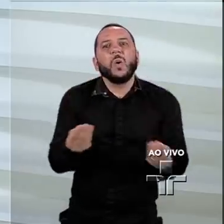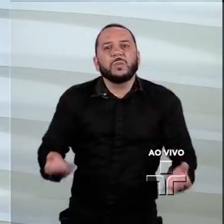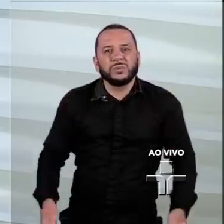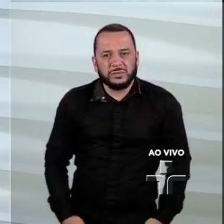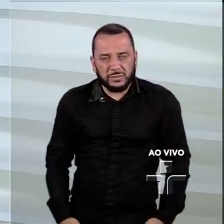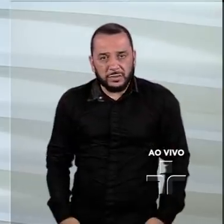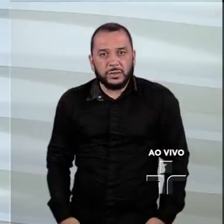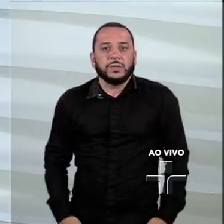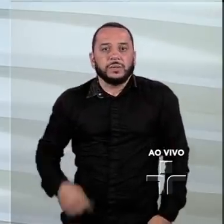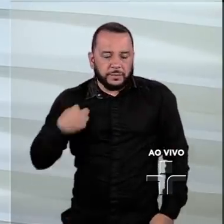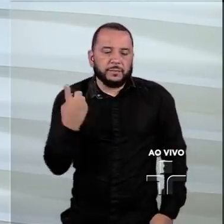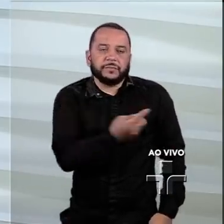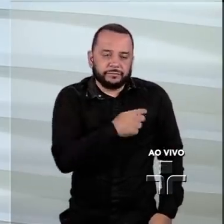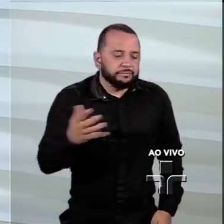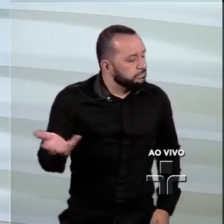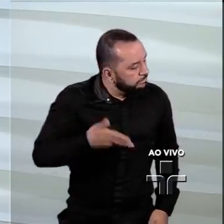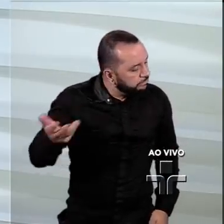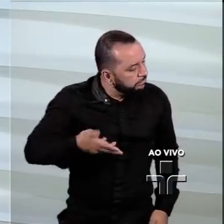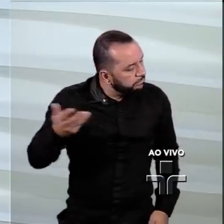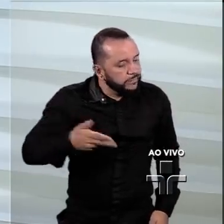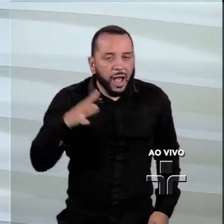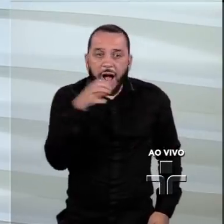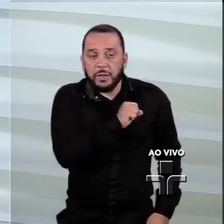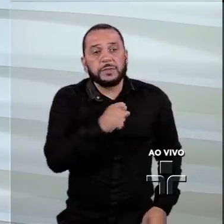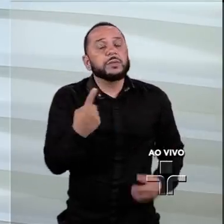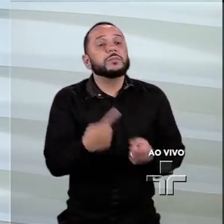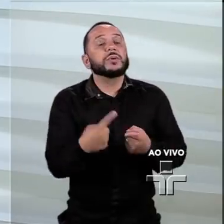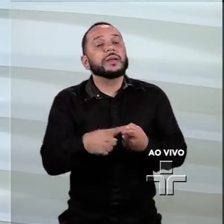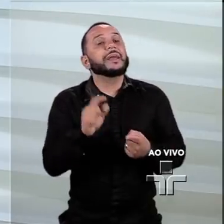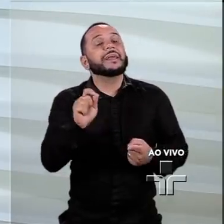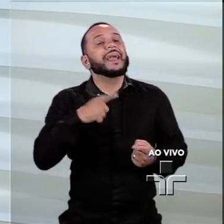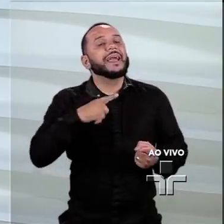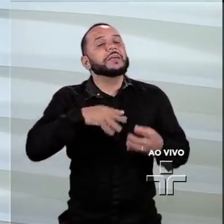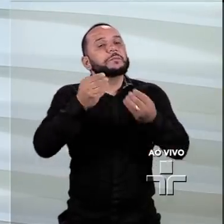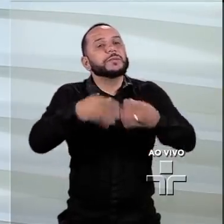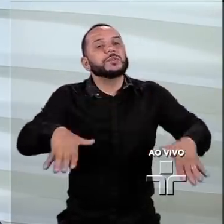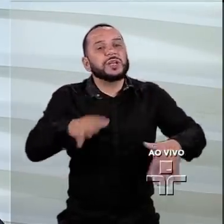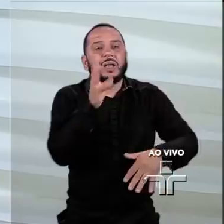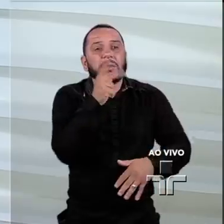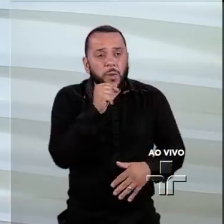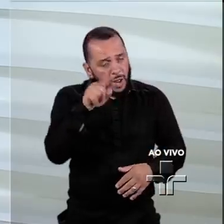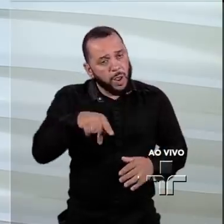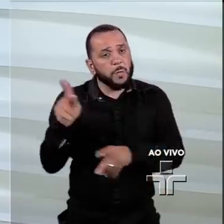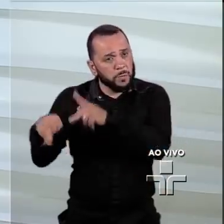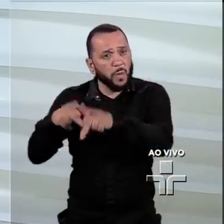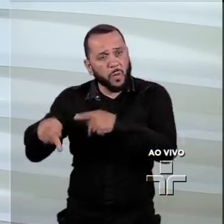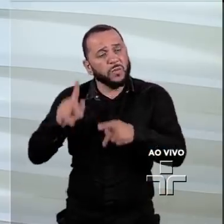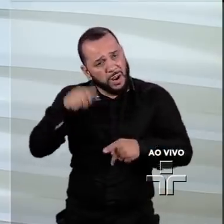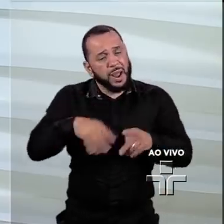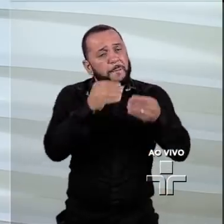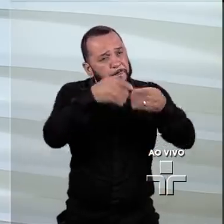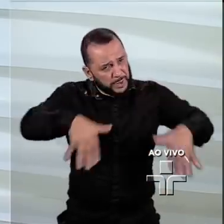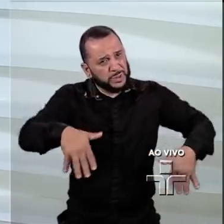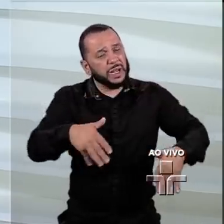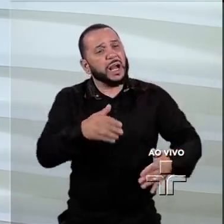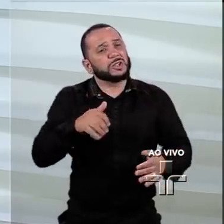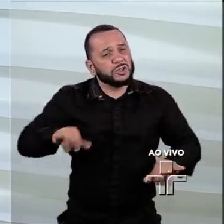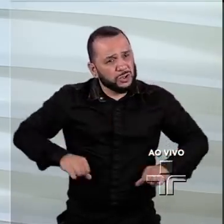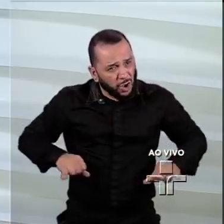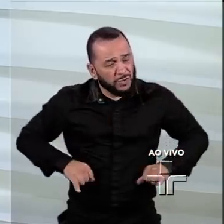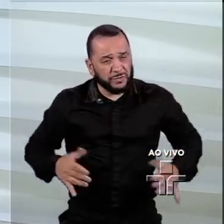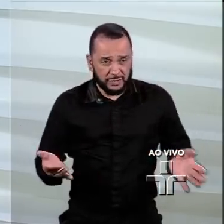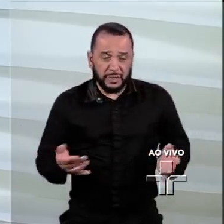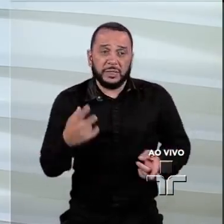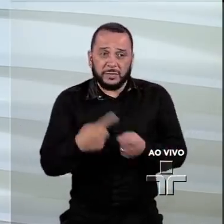estamos correndo, porque o maior prejudicado com essa demora é a população, né? A população que quer